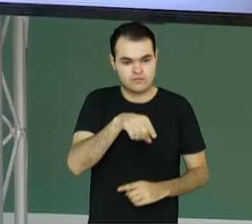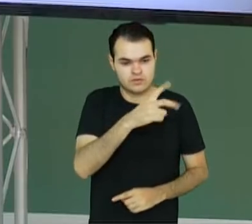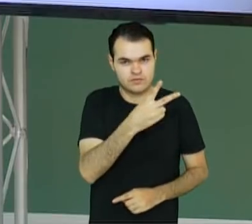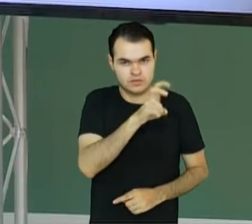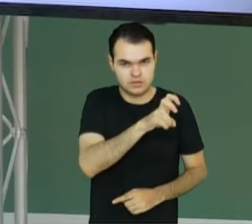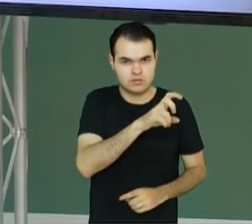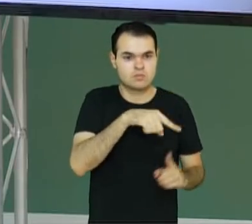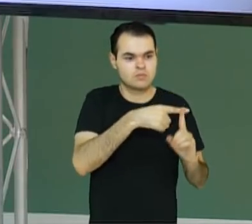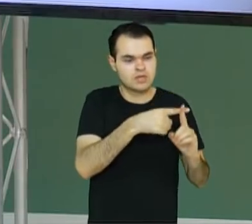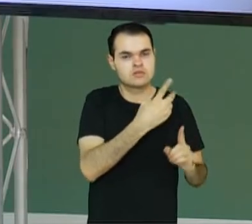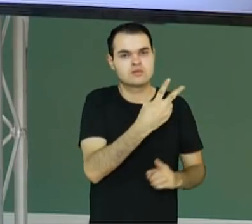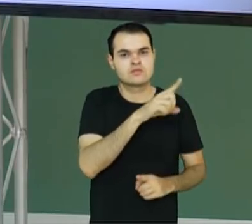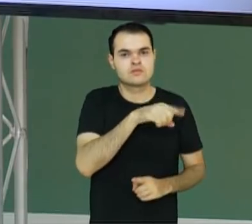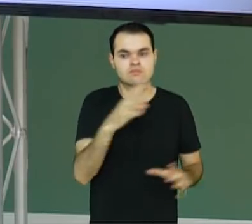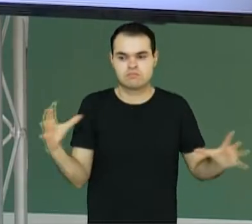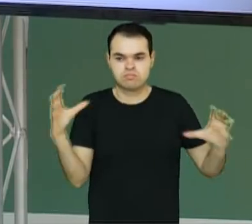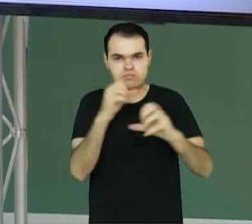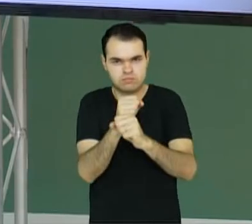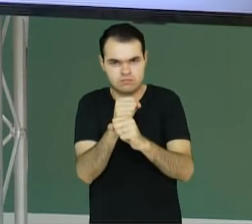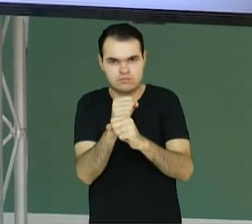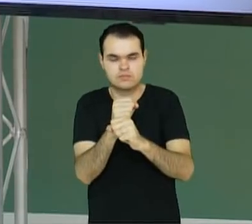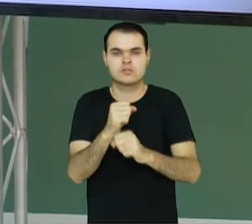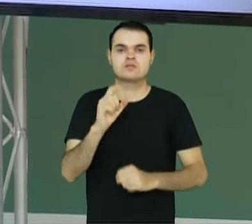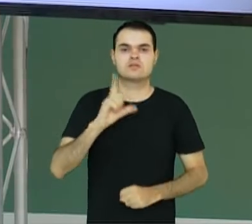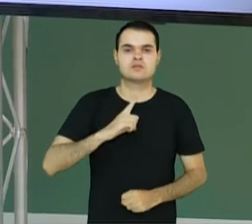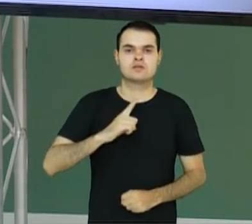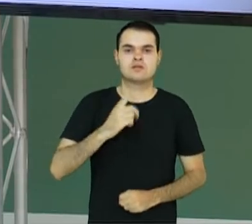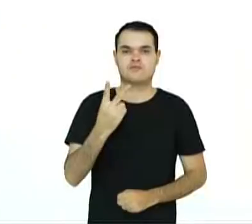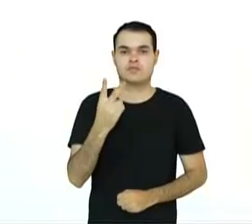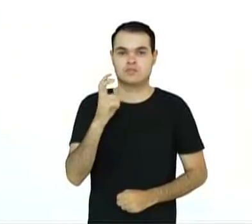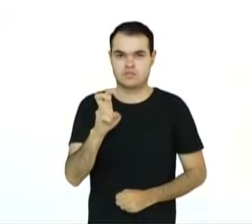mais 2,25. Ao todo você tem